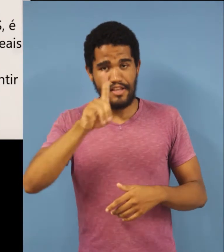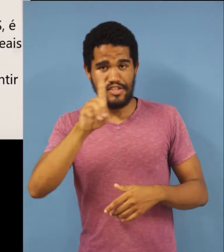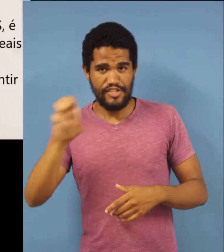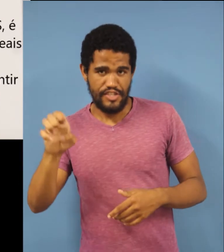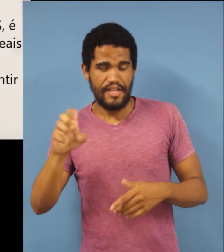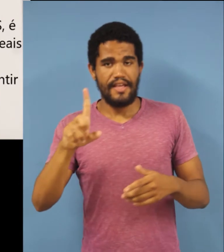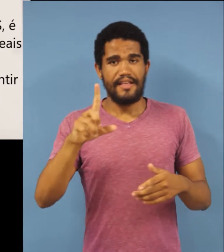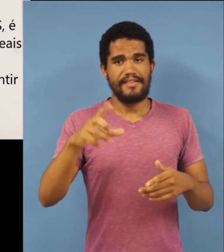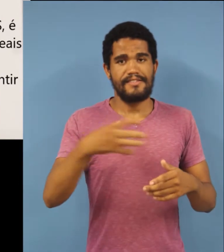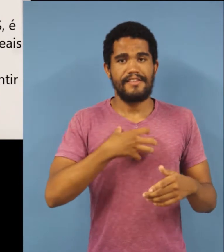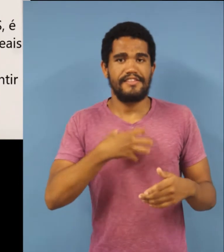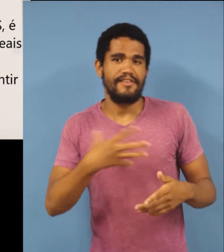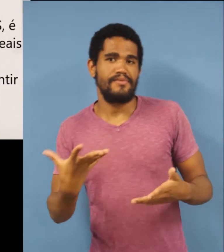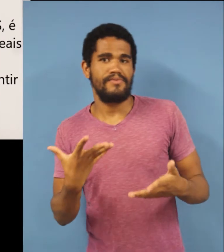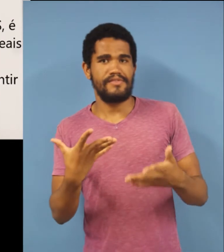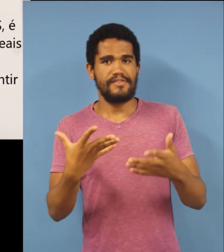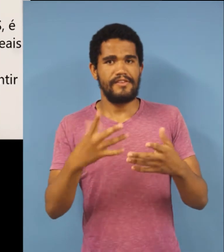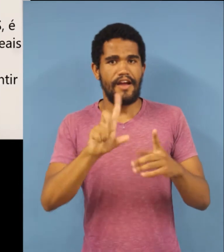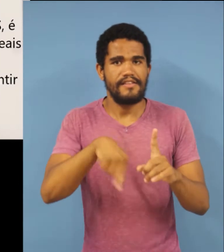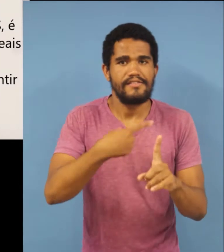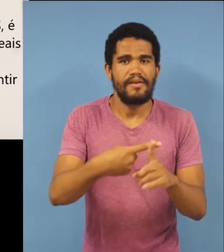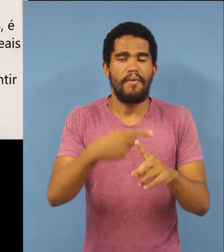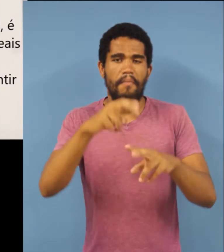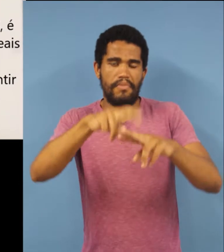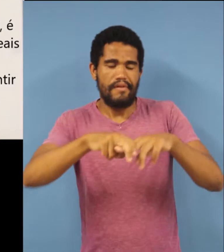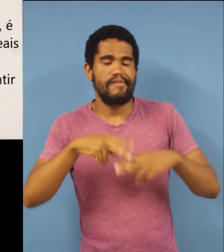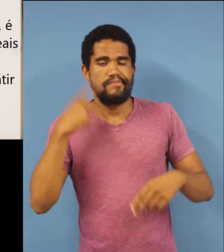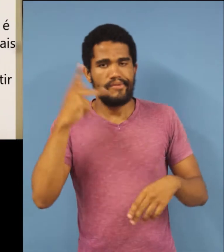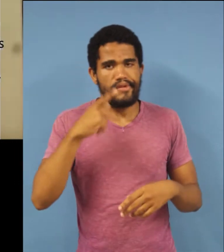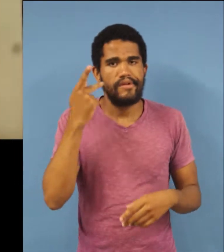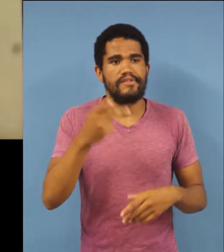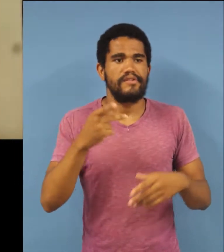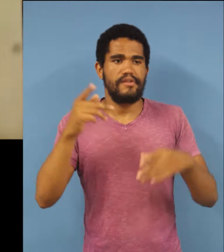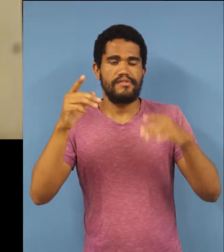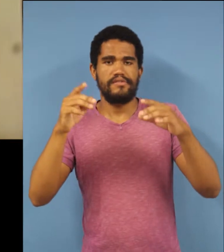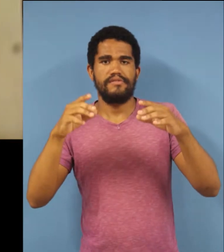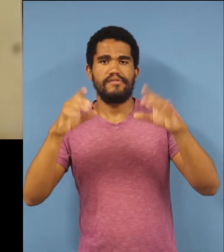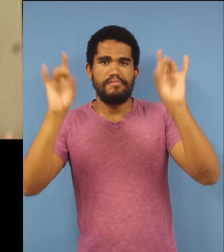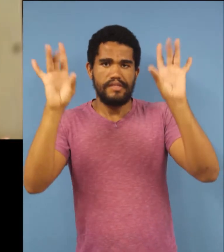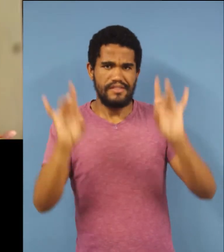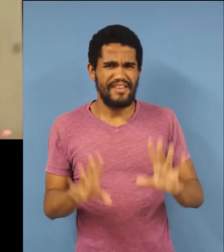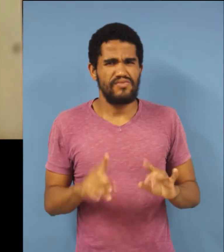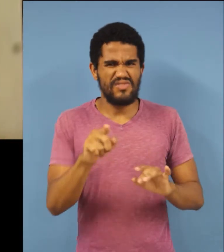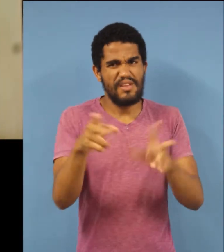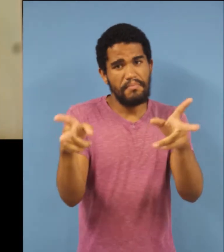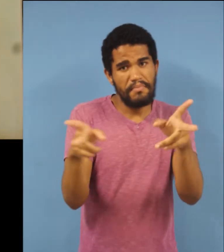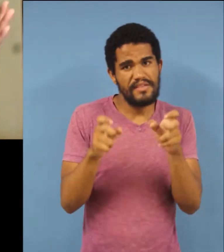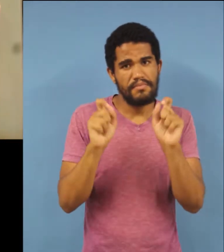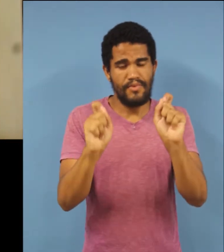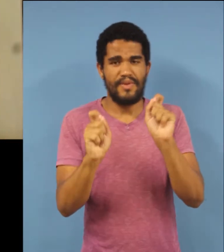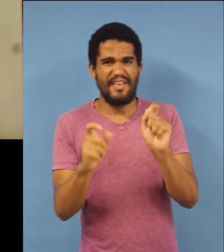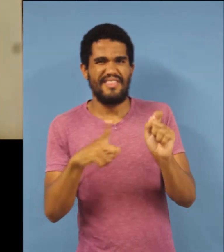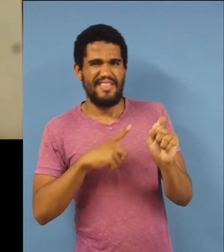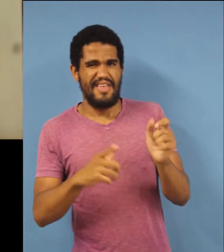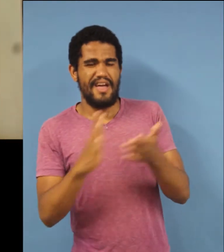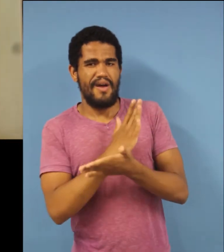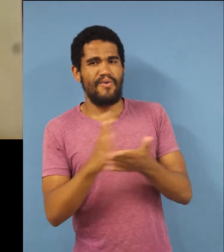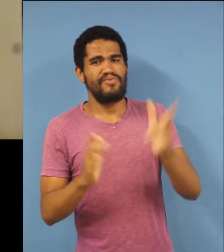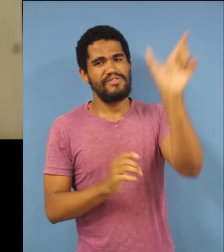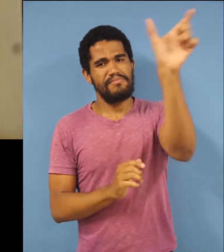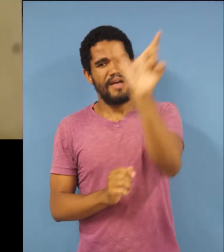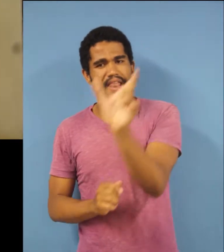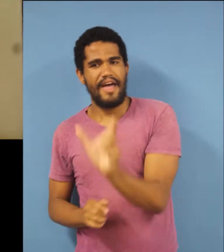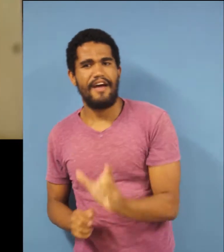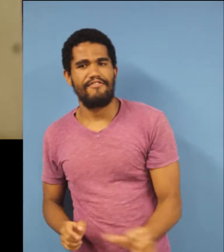garantir seu acesso à saúde e educação por meio de políticas públicas específicas a esse grupo. O que é que você percebe? Num parágrafo só, a gente faz